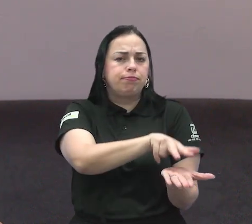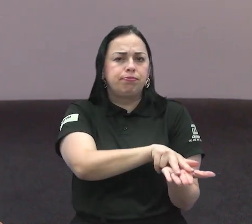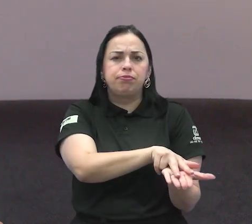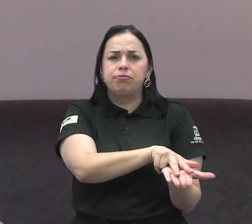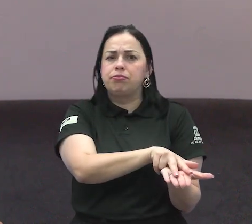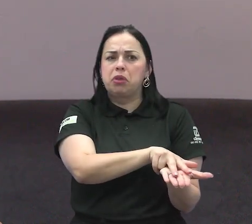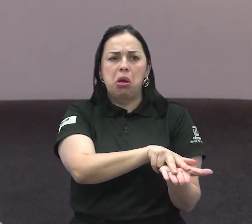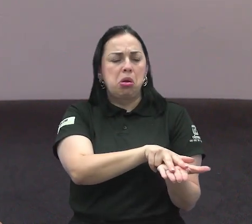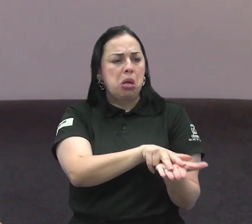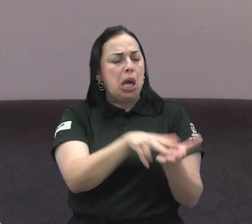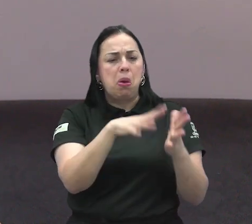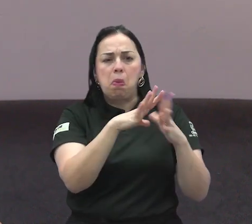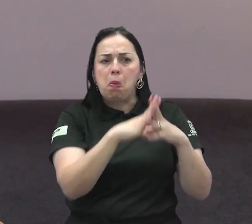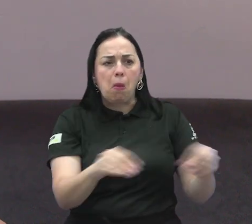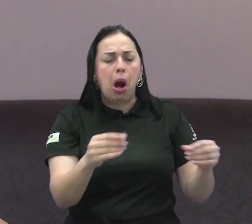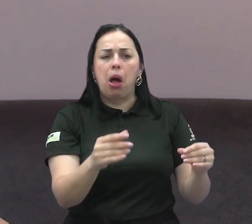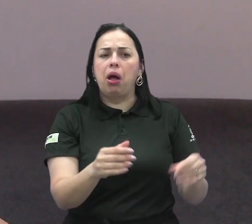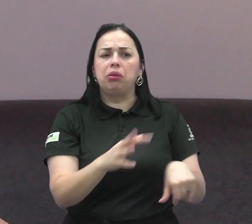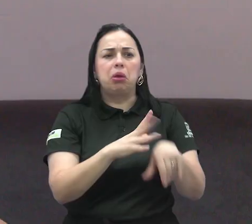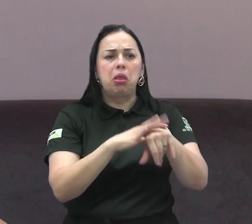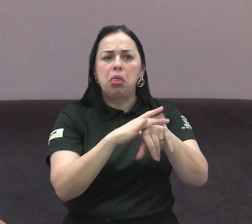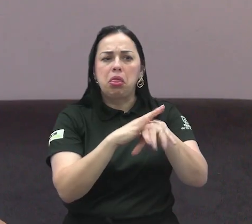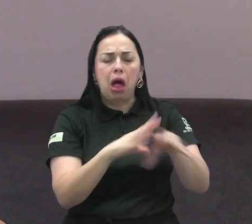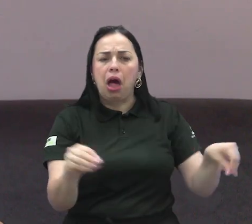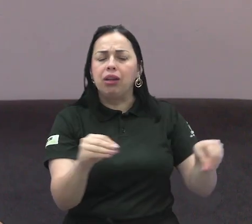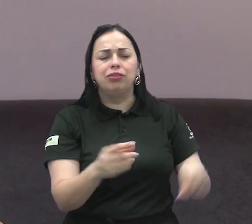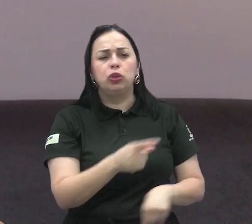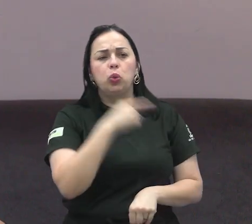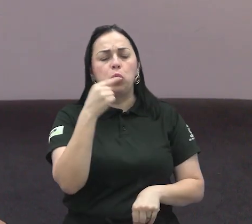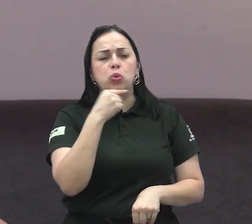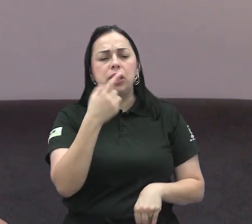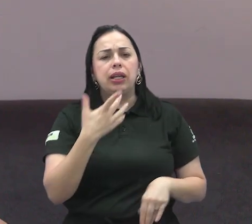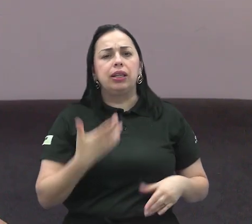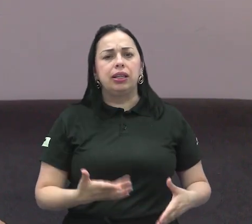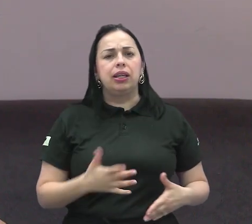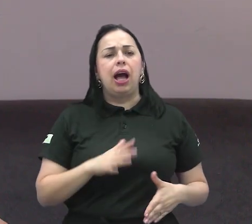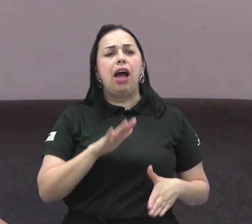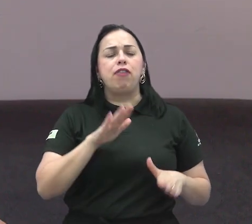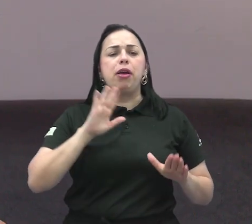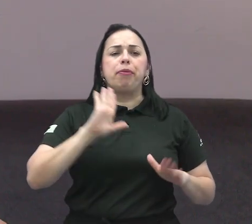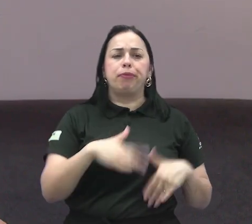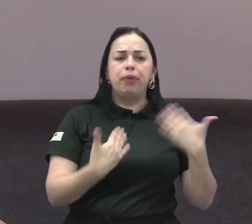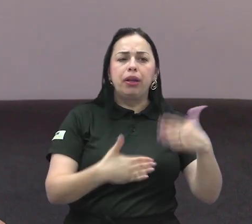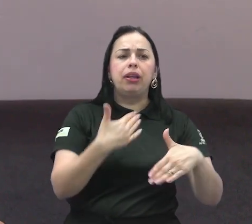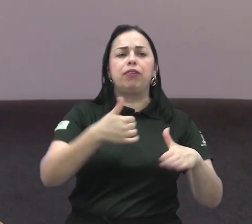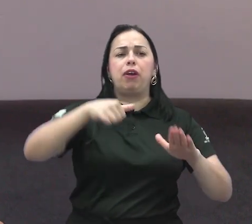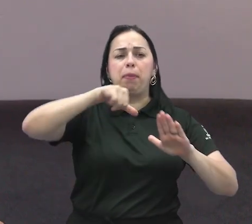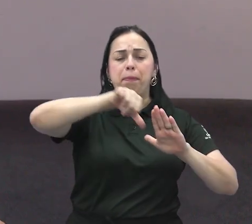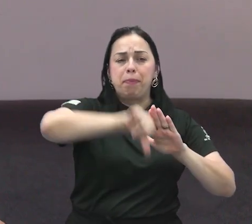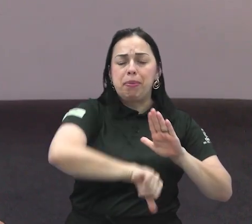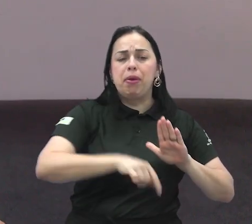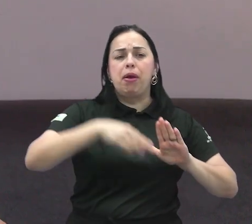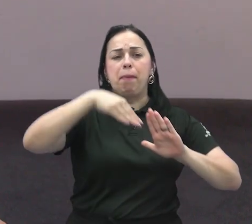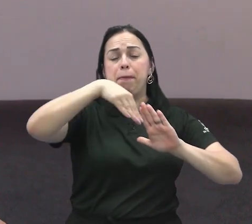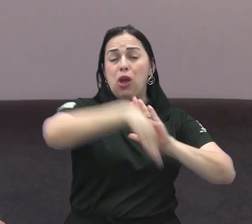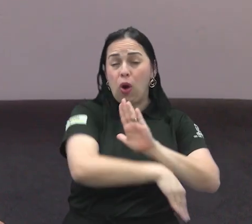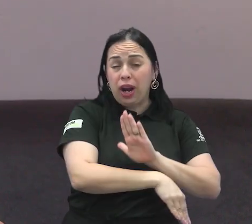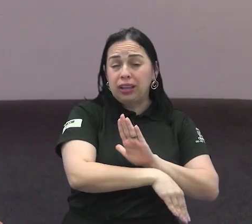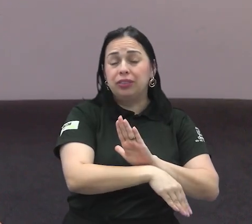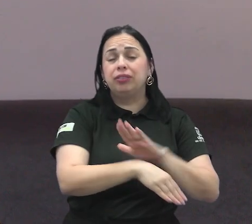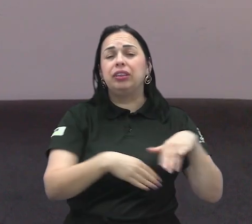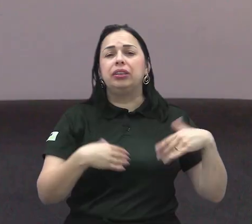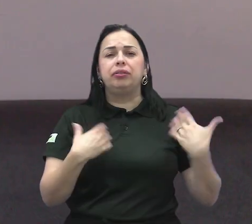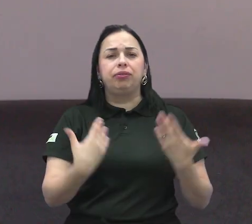internado, e não se descobria o que era. Até que meu quadro foi piorando, minhas plaquetas